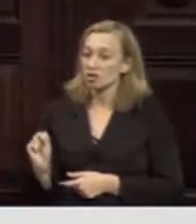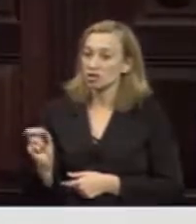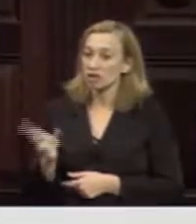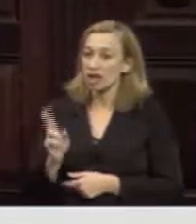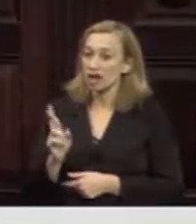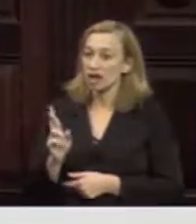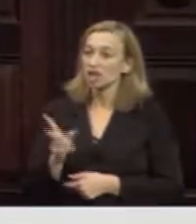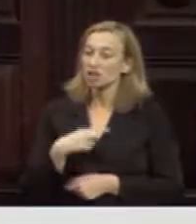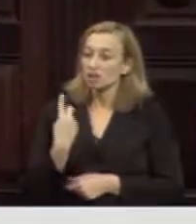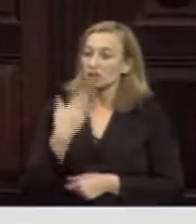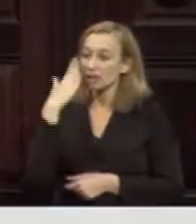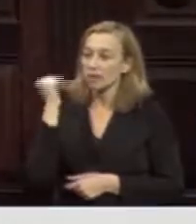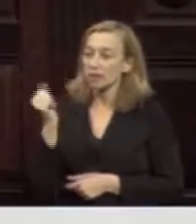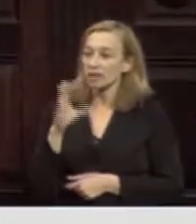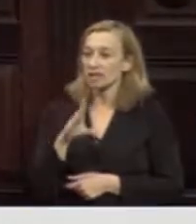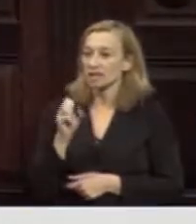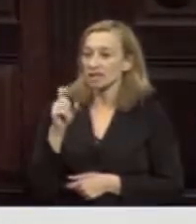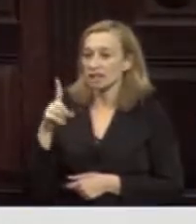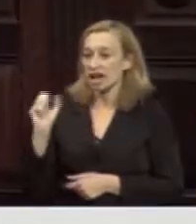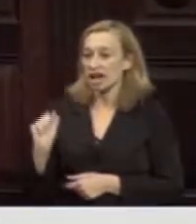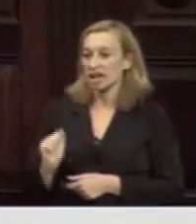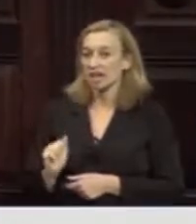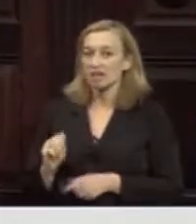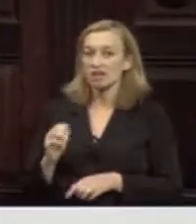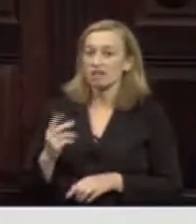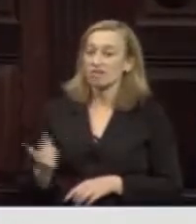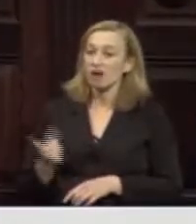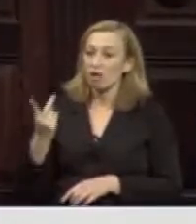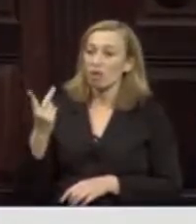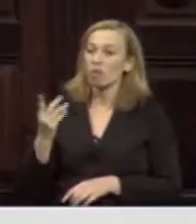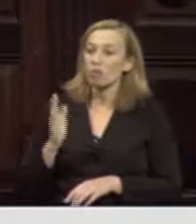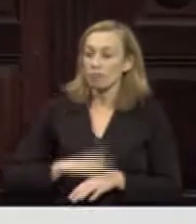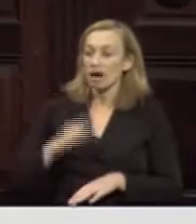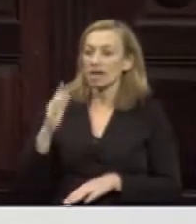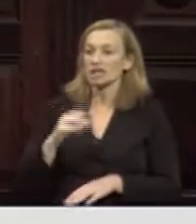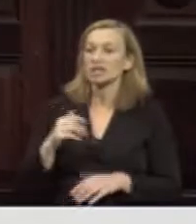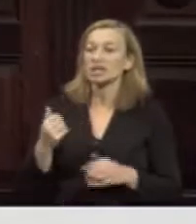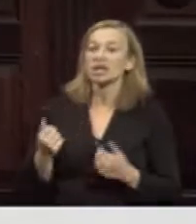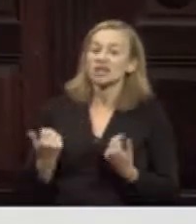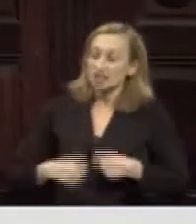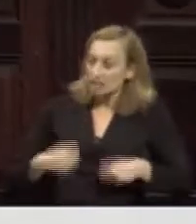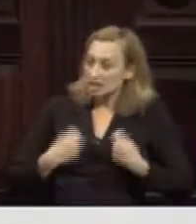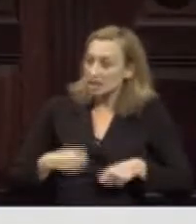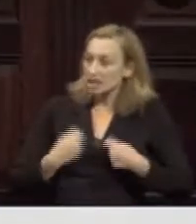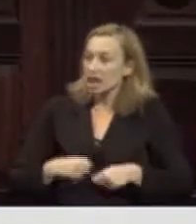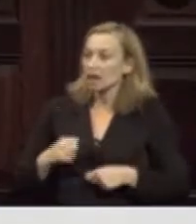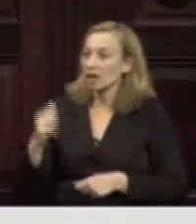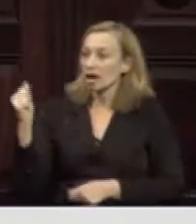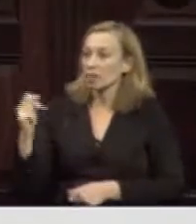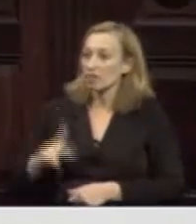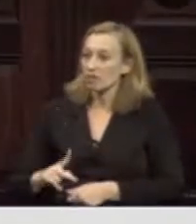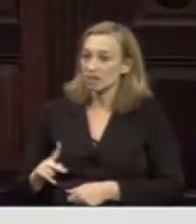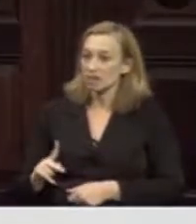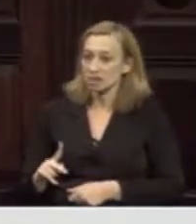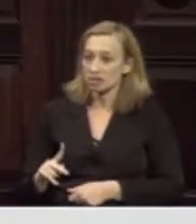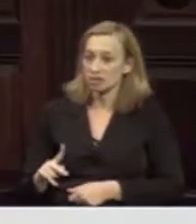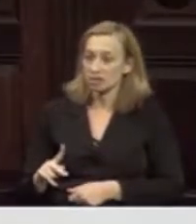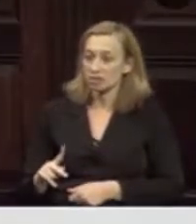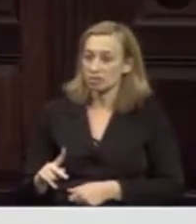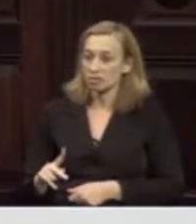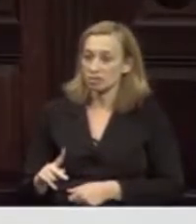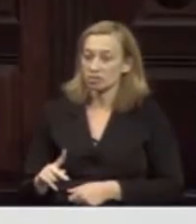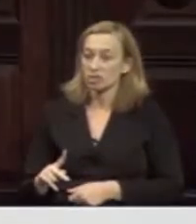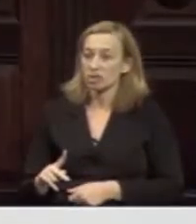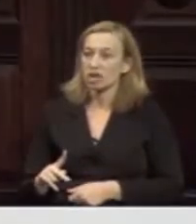Então, senhoras e senhores, é necessário a aprovação desse PL, porque a SEDAI está sendo entregue de